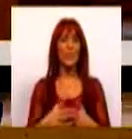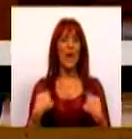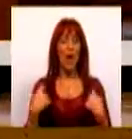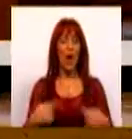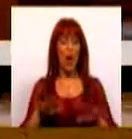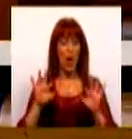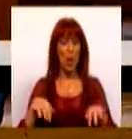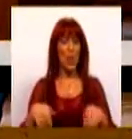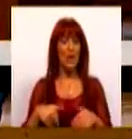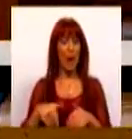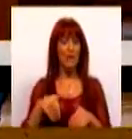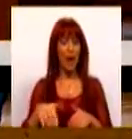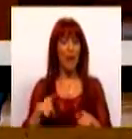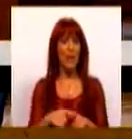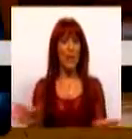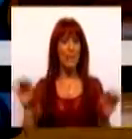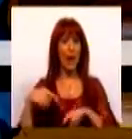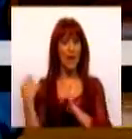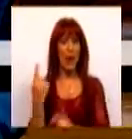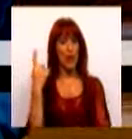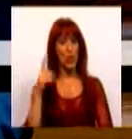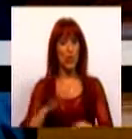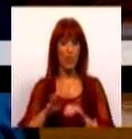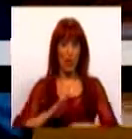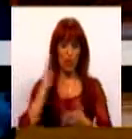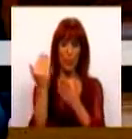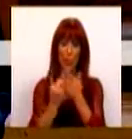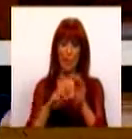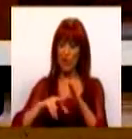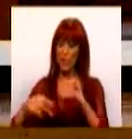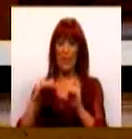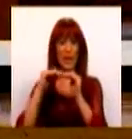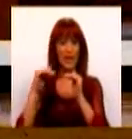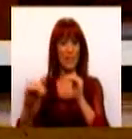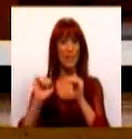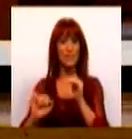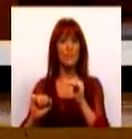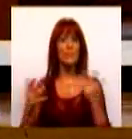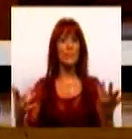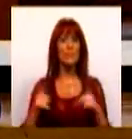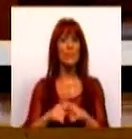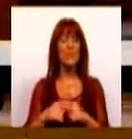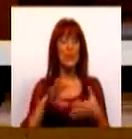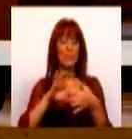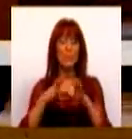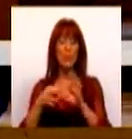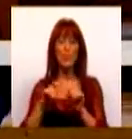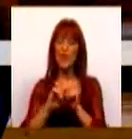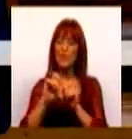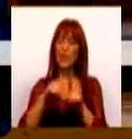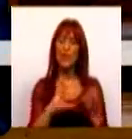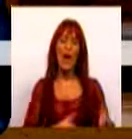estamos a concluir mais um debate sobre os programas de reformas e de estabilidade que se articulam na definição